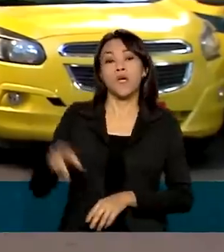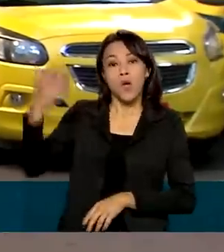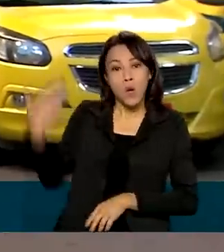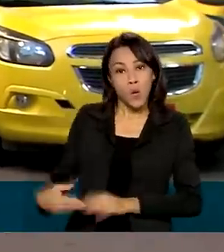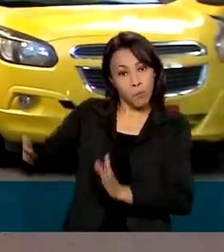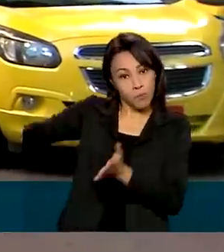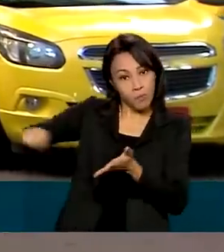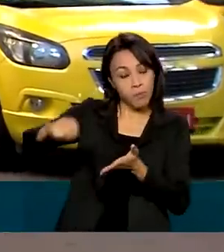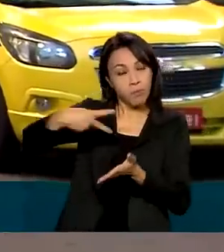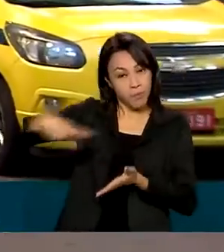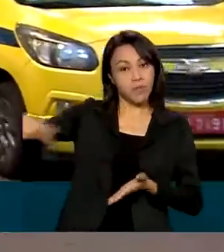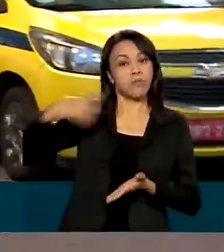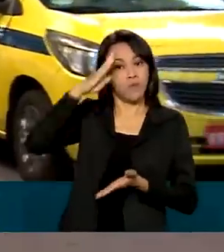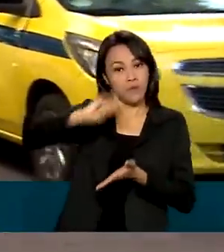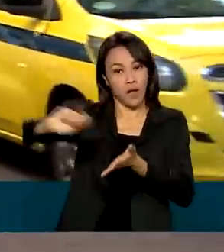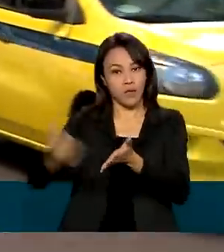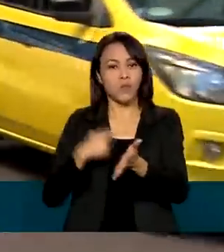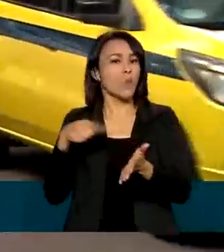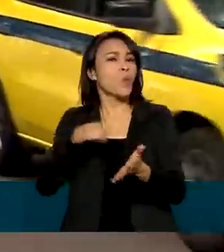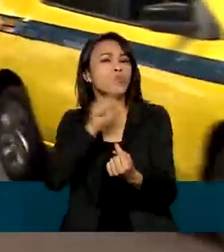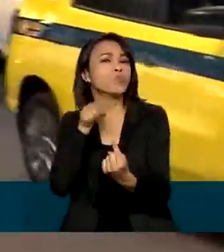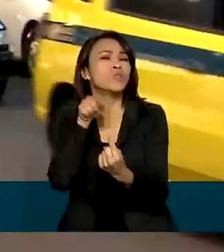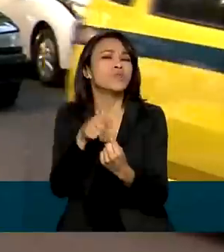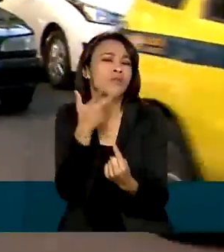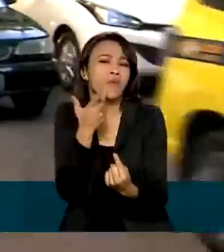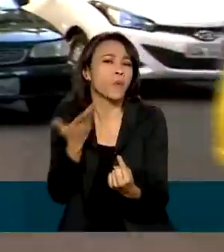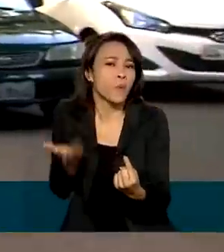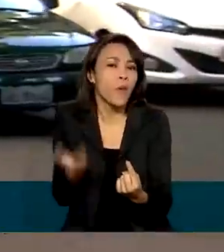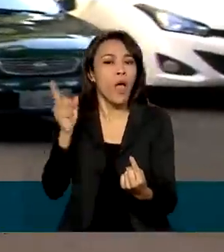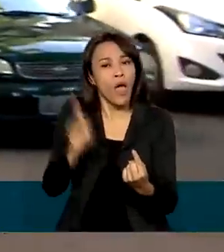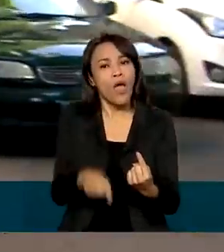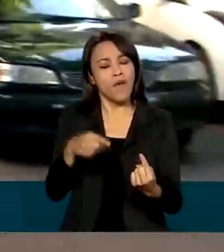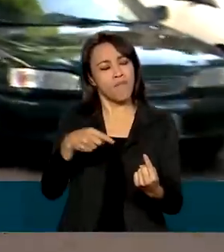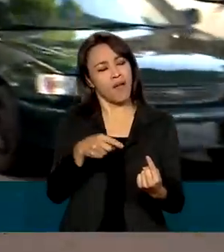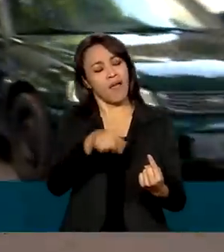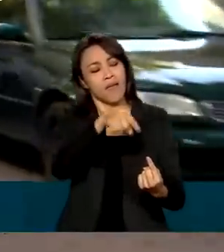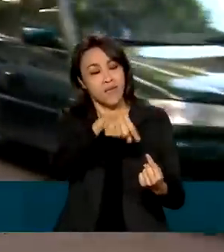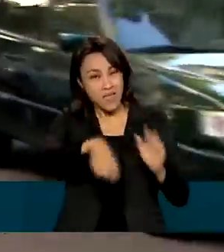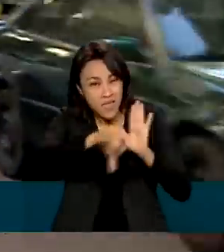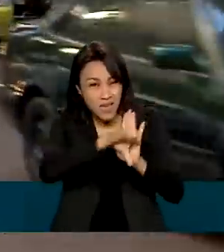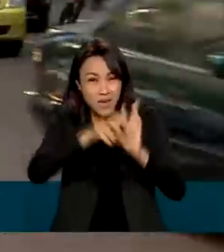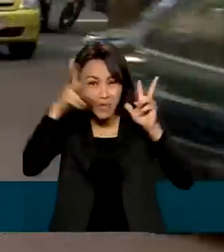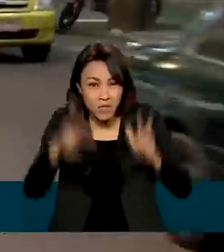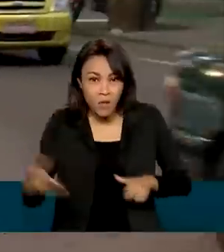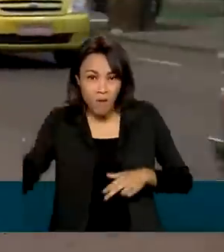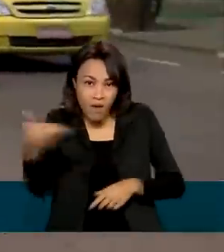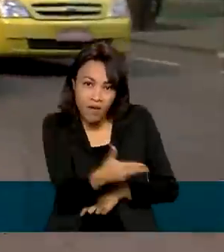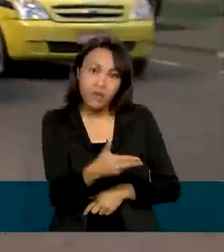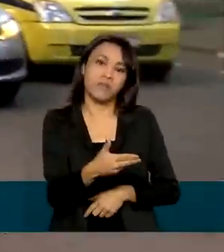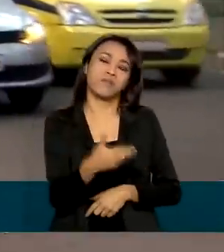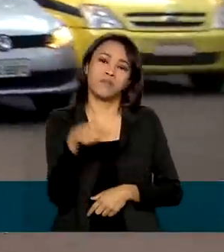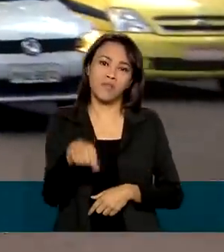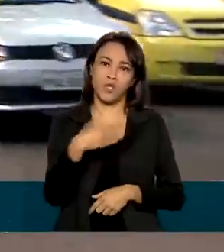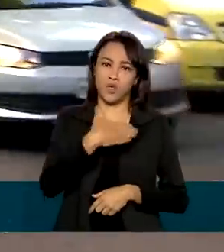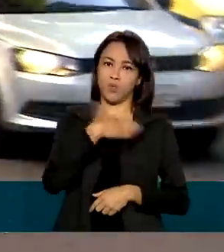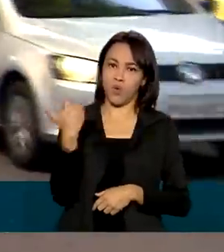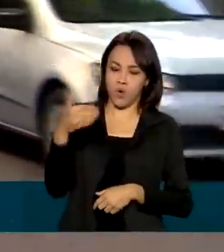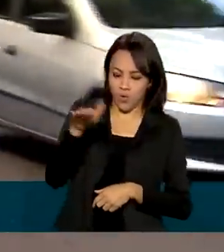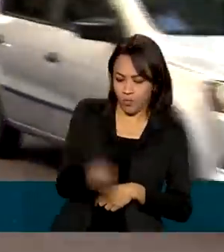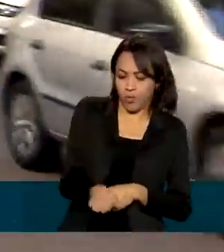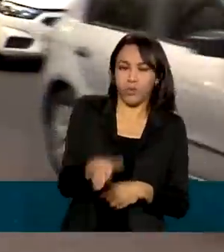Jair Bolsonaro disse que o objetivo é desestimular que crimes como esse, que deixaram como vítima o menino Henri